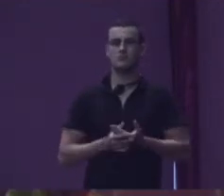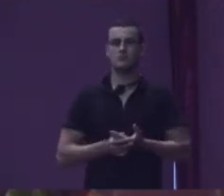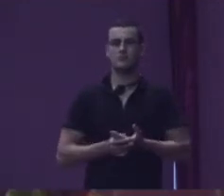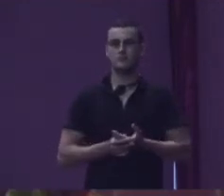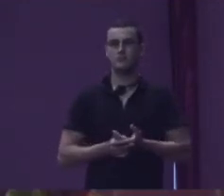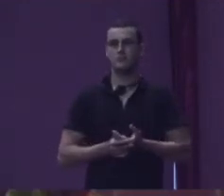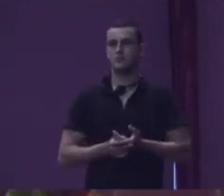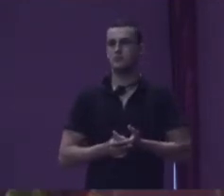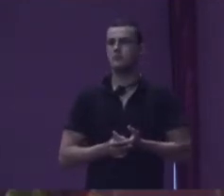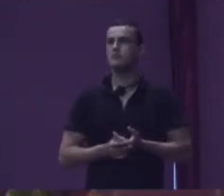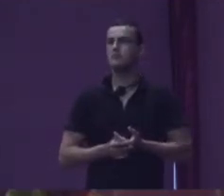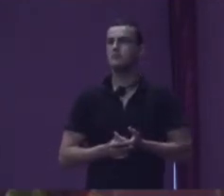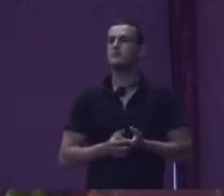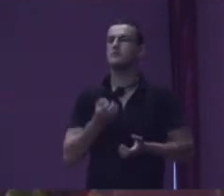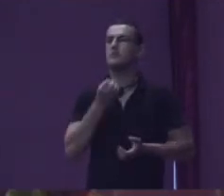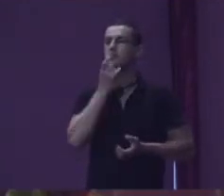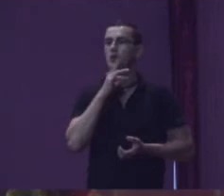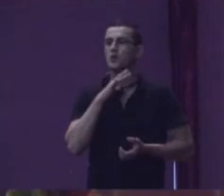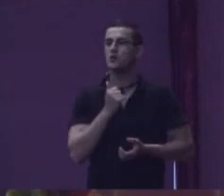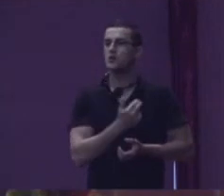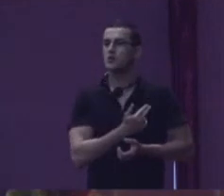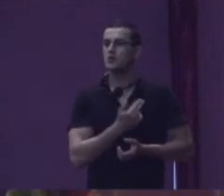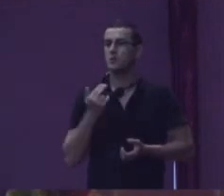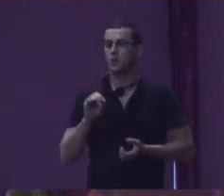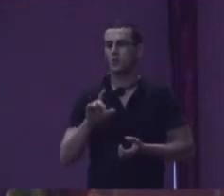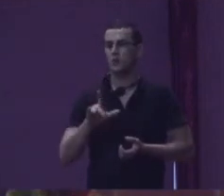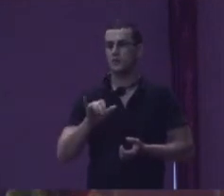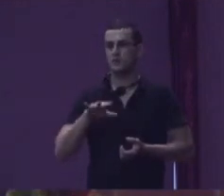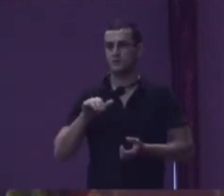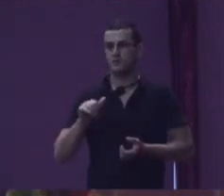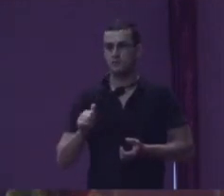traduz? Olá, bom dia, meu nome é Olívia.